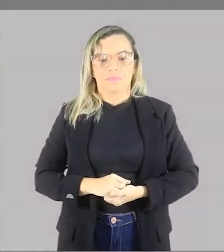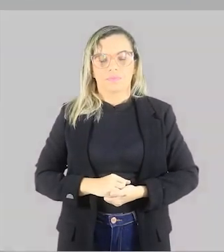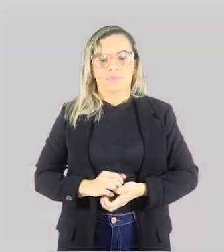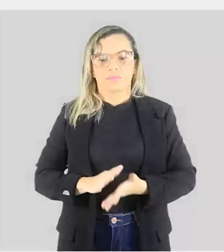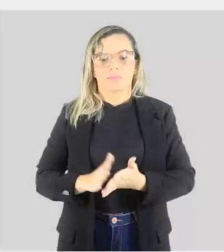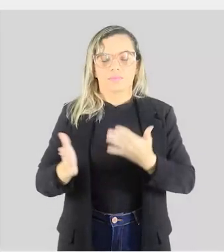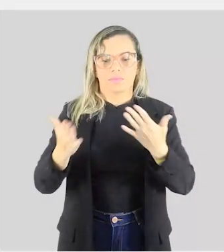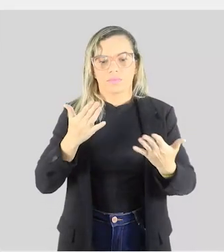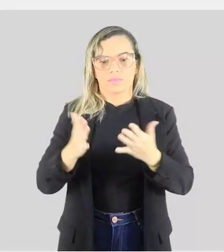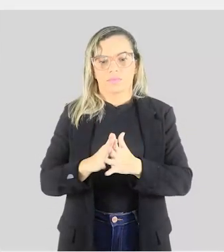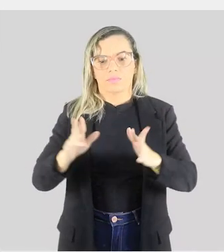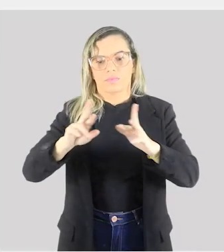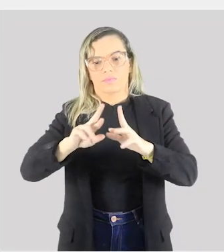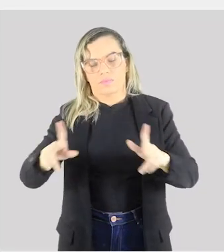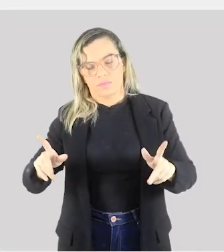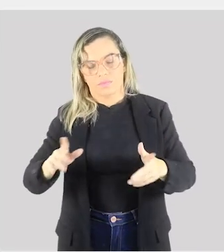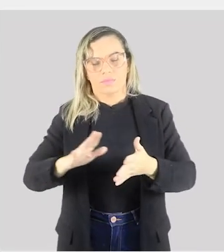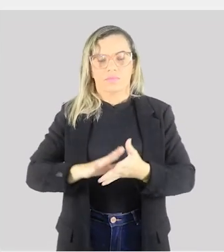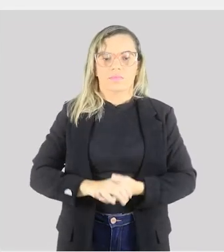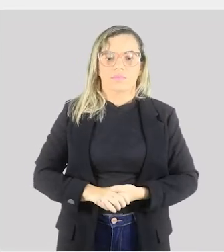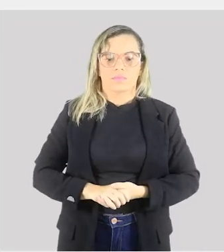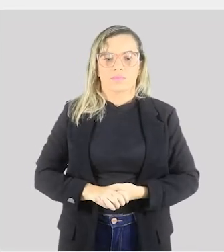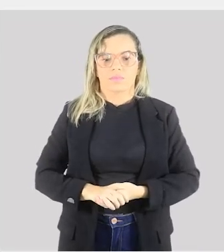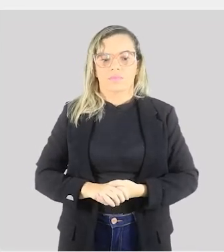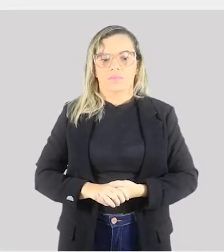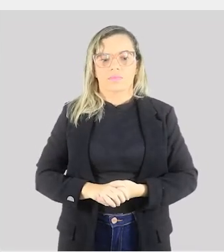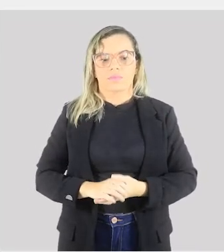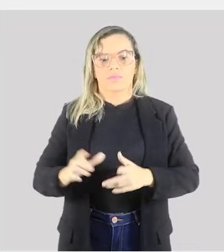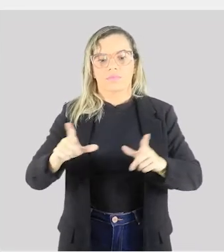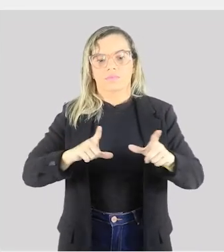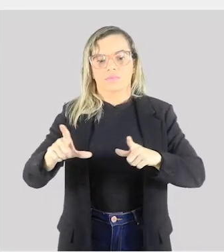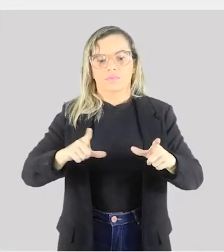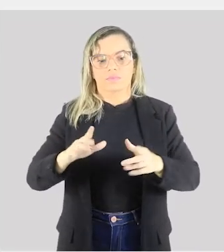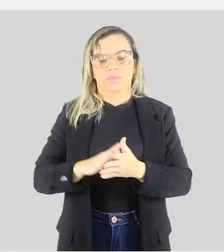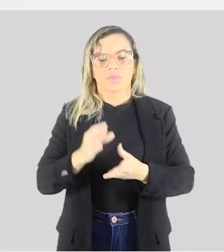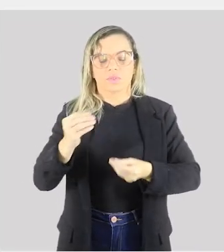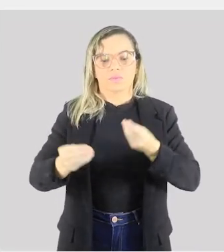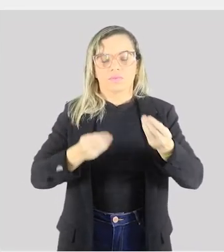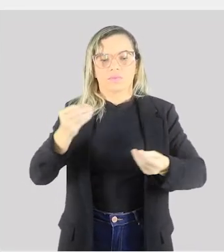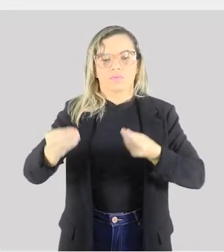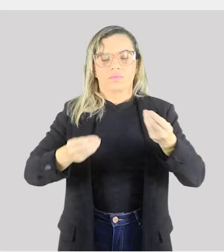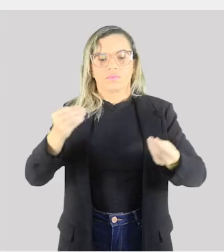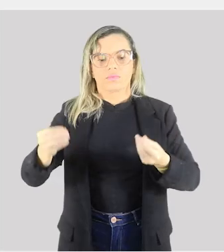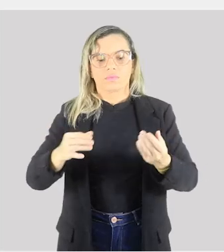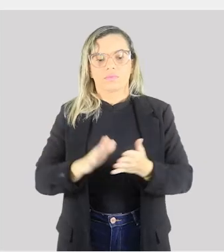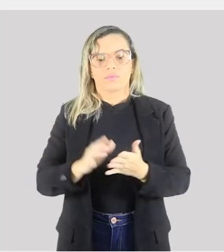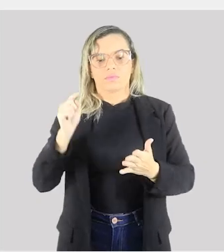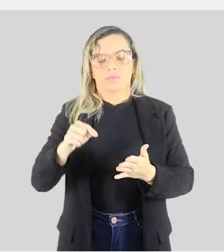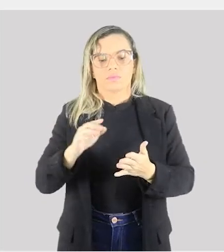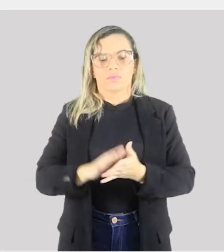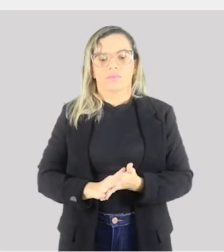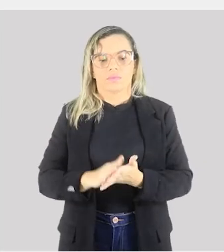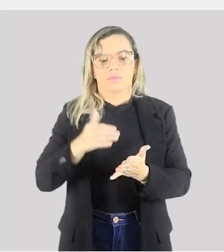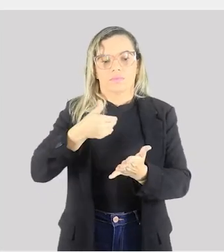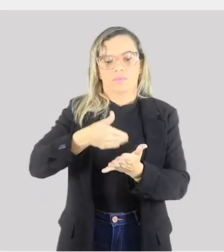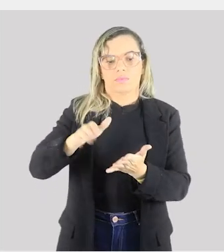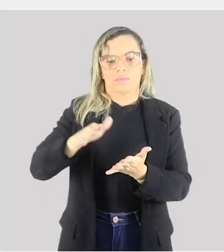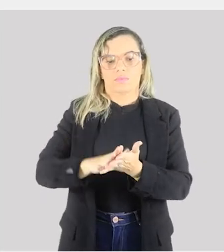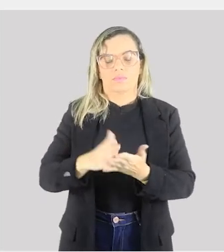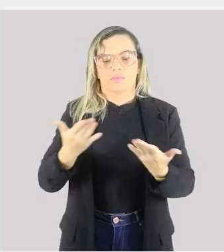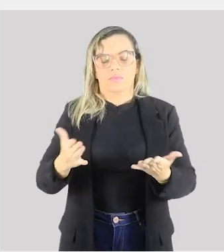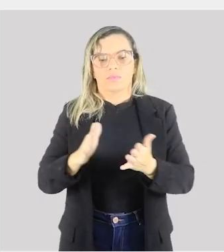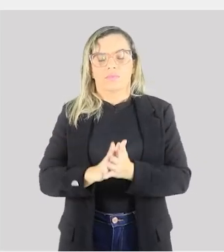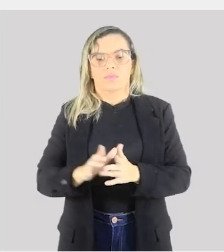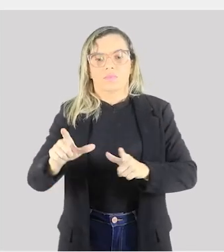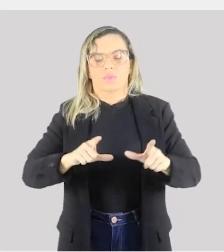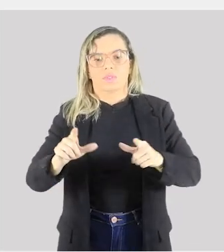Em comparação, já expliquei a respeito da situação funcional, ainda assim também, como se trata de mesma situação da demissão, o